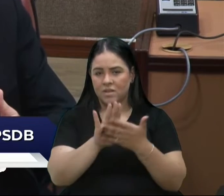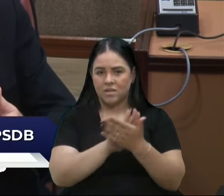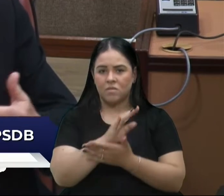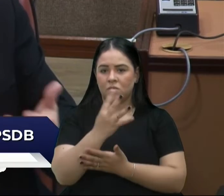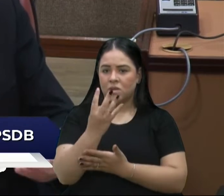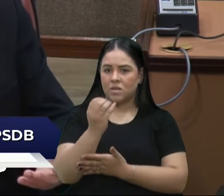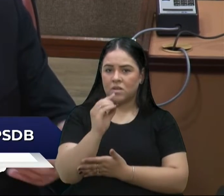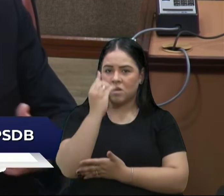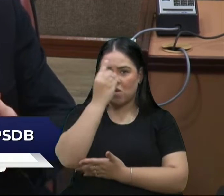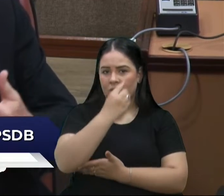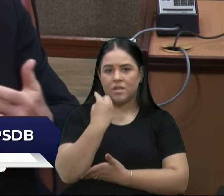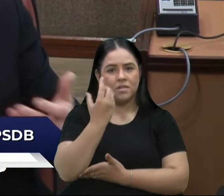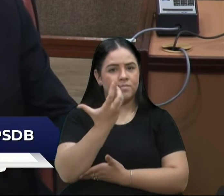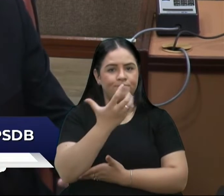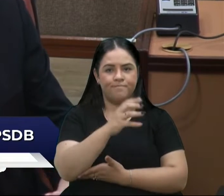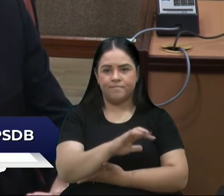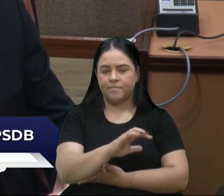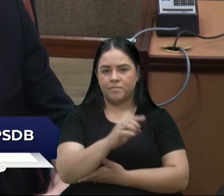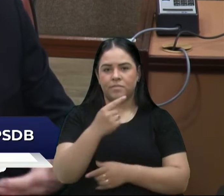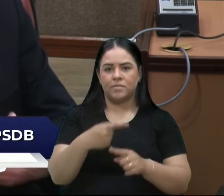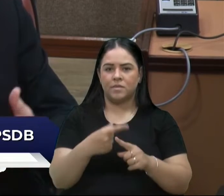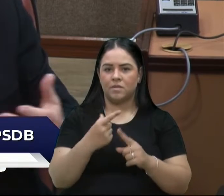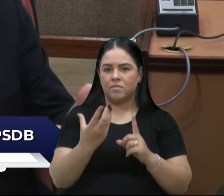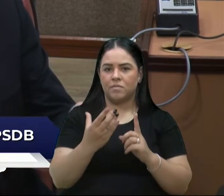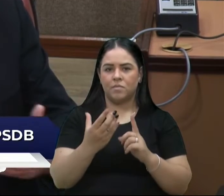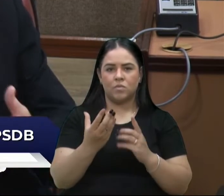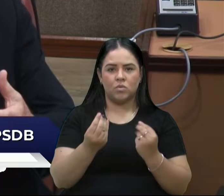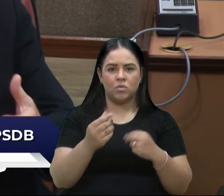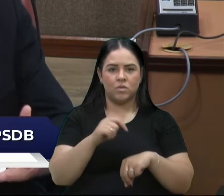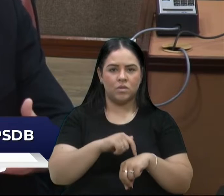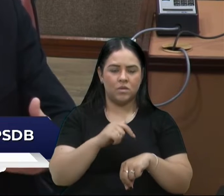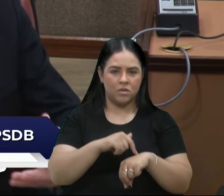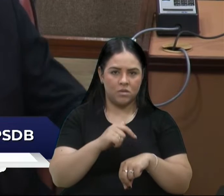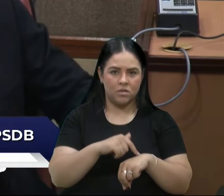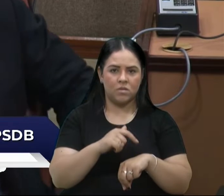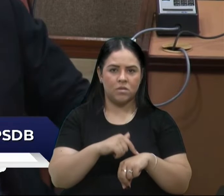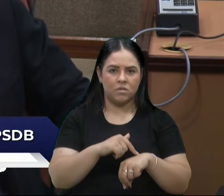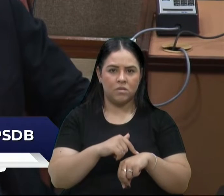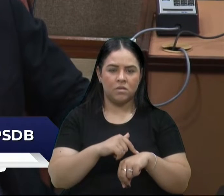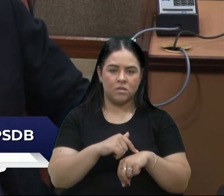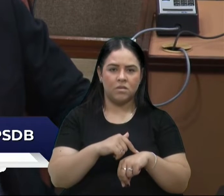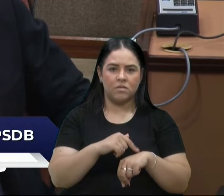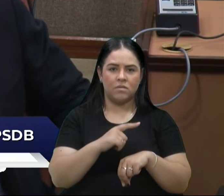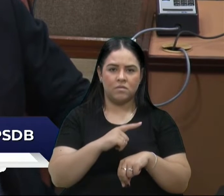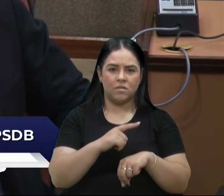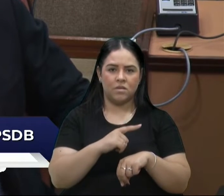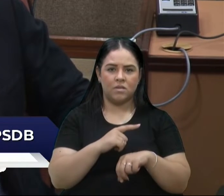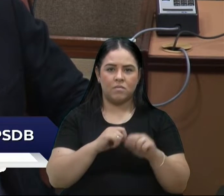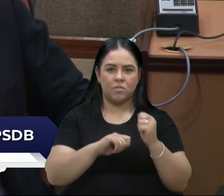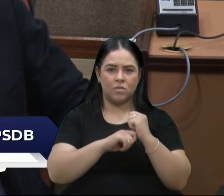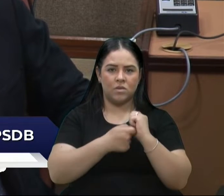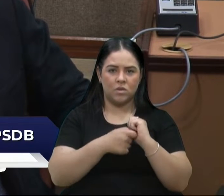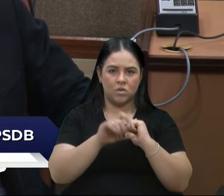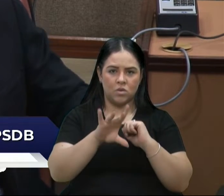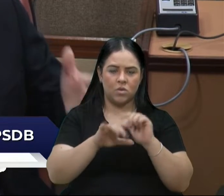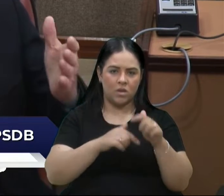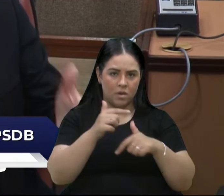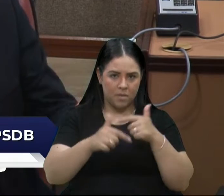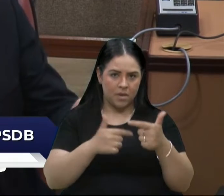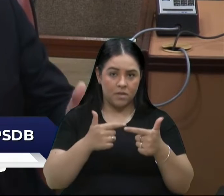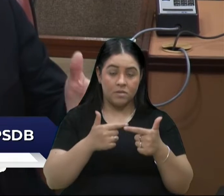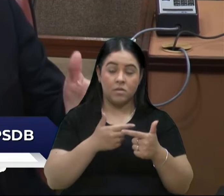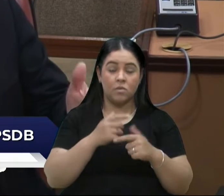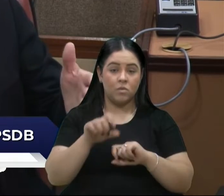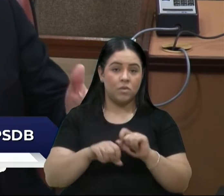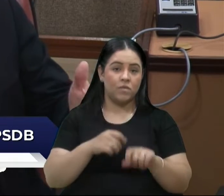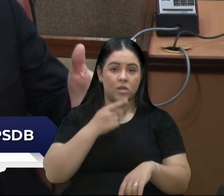40 horas eles não querem, porque demanda muito tempo, eles aí ficam restritos ao trabalho. Então, aquilo que foi